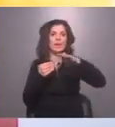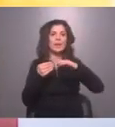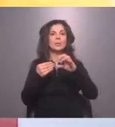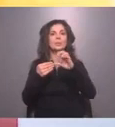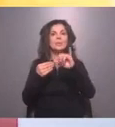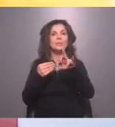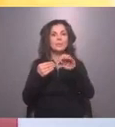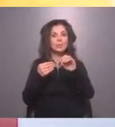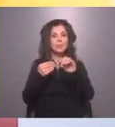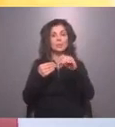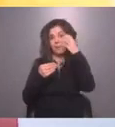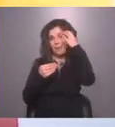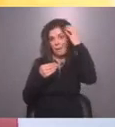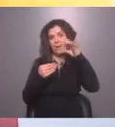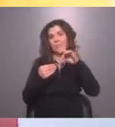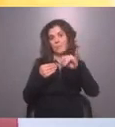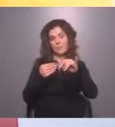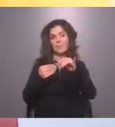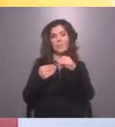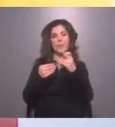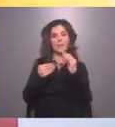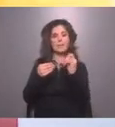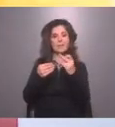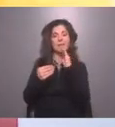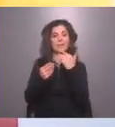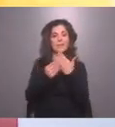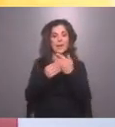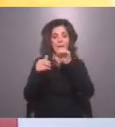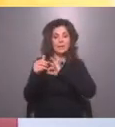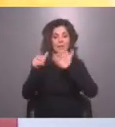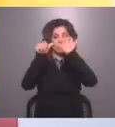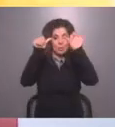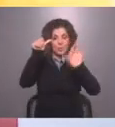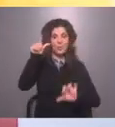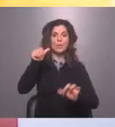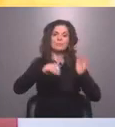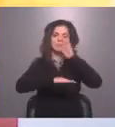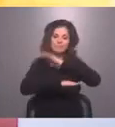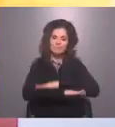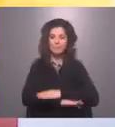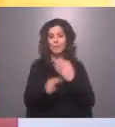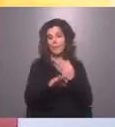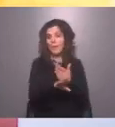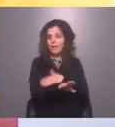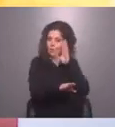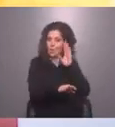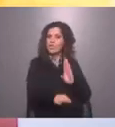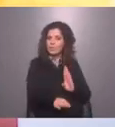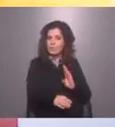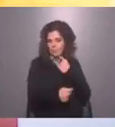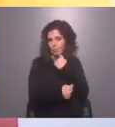Ciro, rei da Pérsia, para se cumprir a palavra do Senhor, pronunciada pela boca de